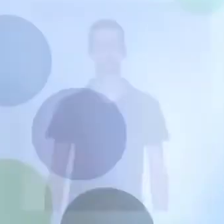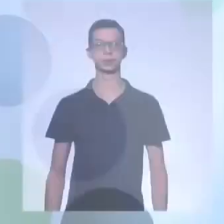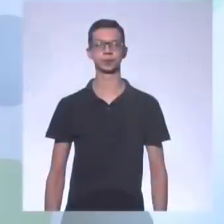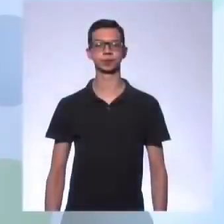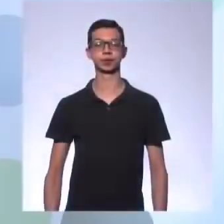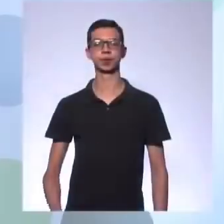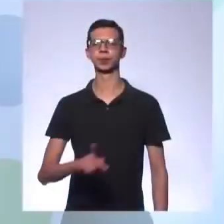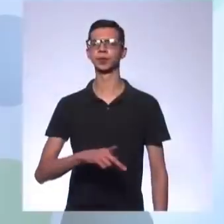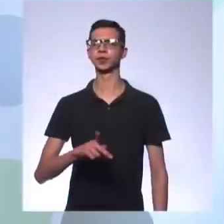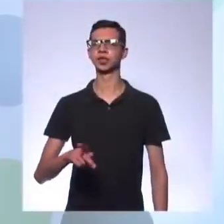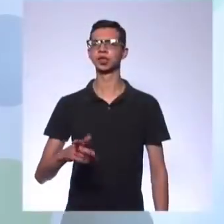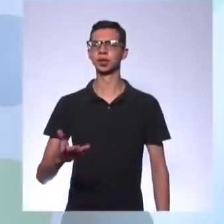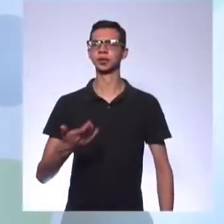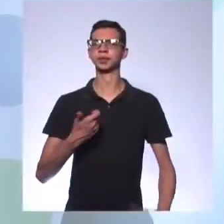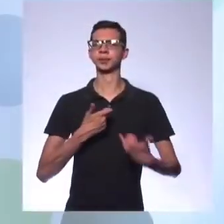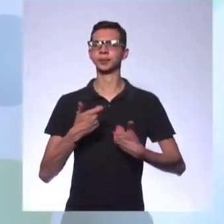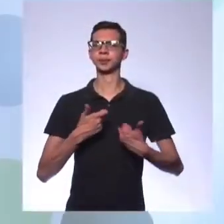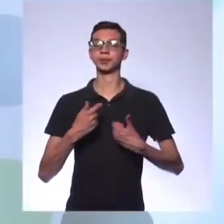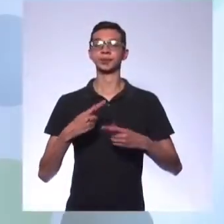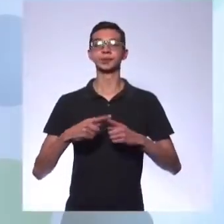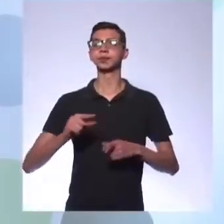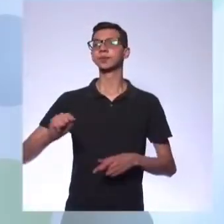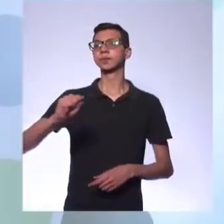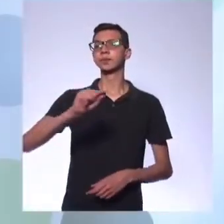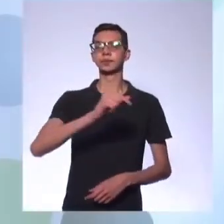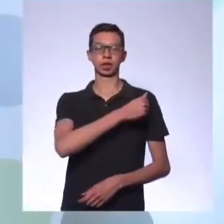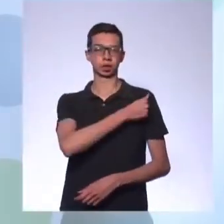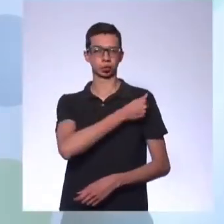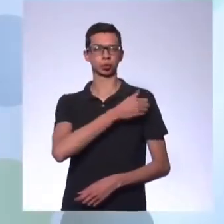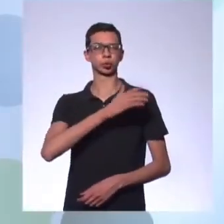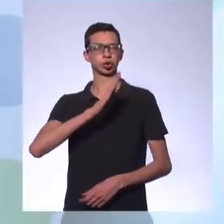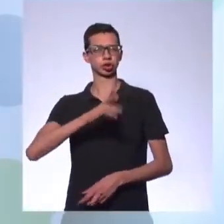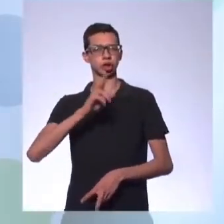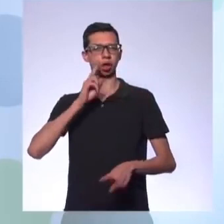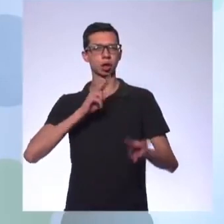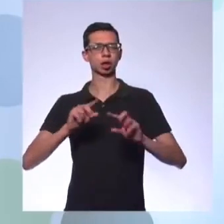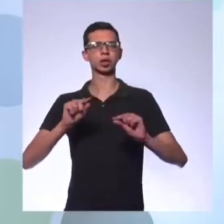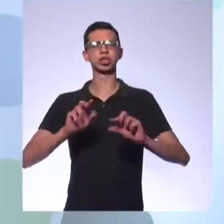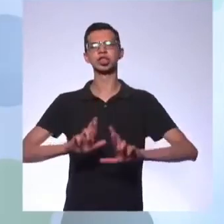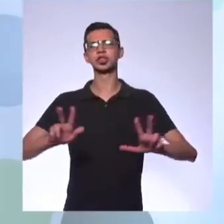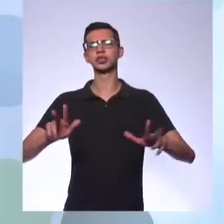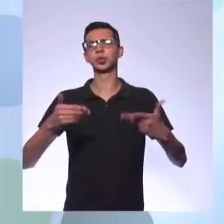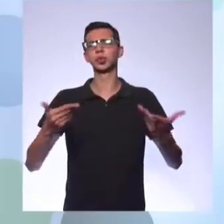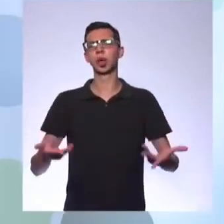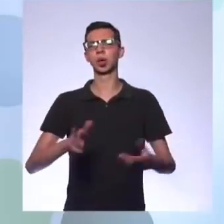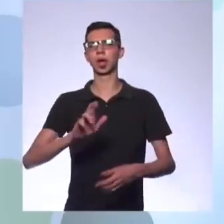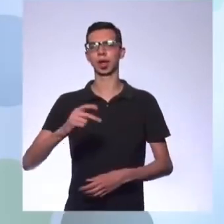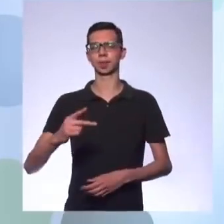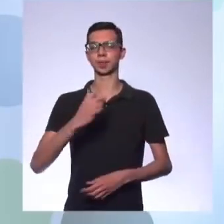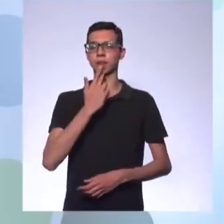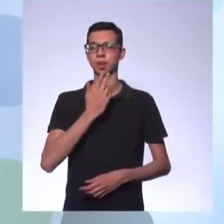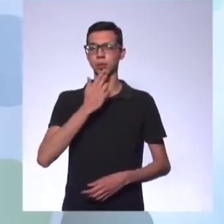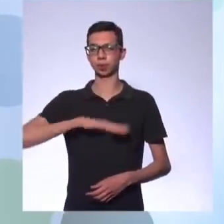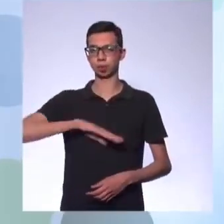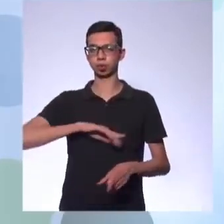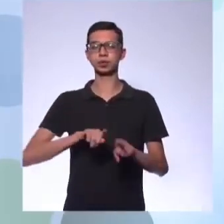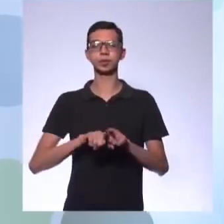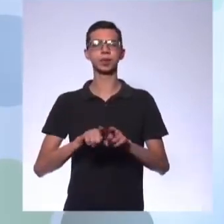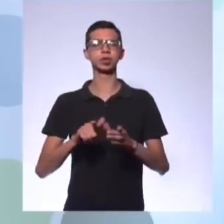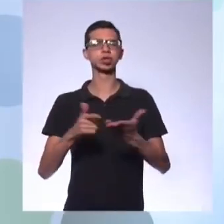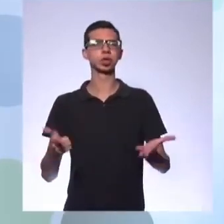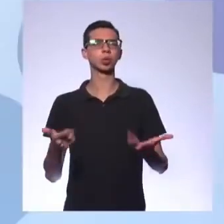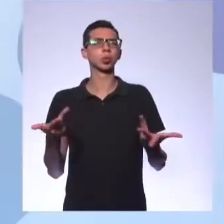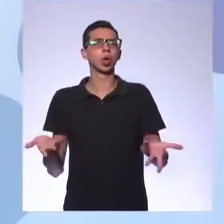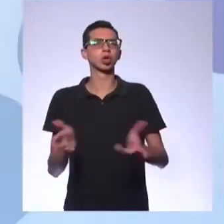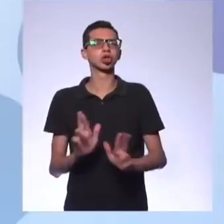Professora Tayana, diga, os nossos alunos disseram o quê? Qual a diferença entre ler um texto como rap da língua portuguesa e uma notícia de jornal, por exemplo? Acho que a